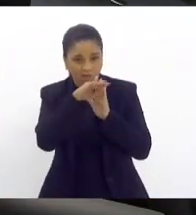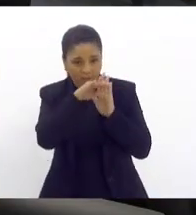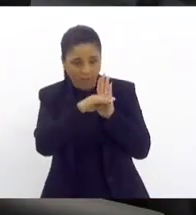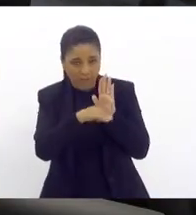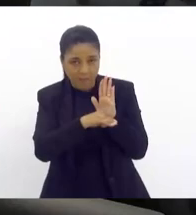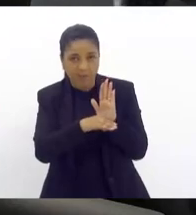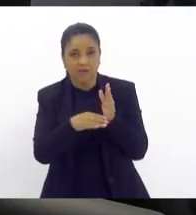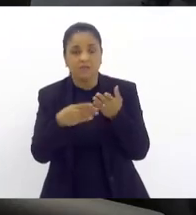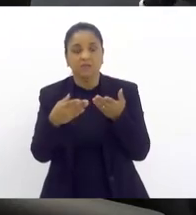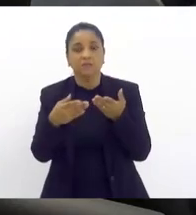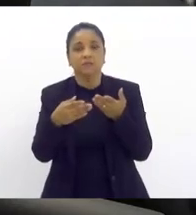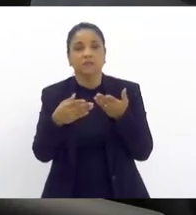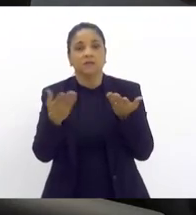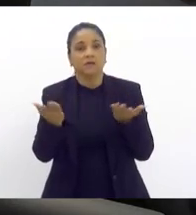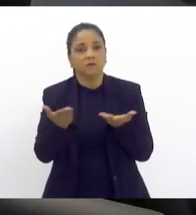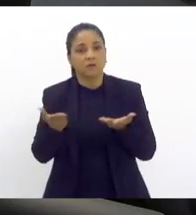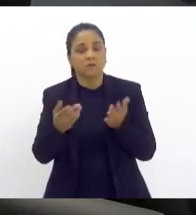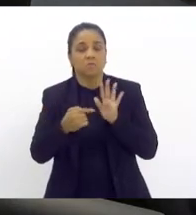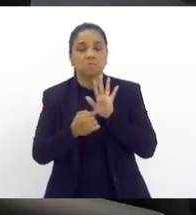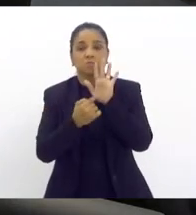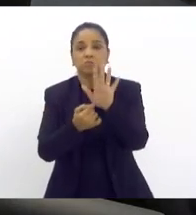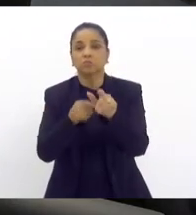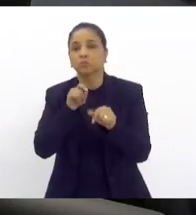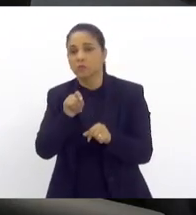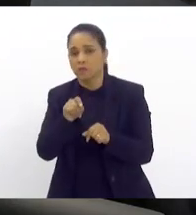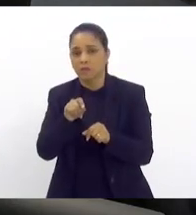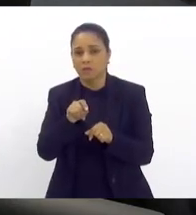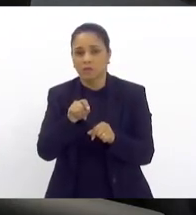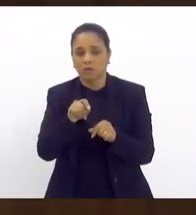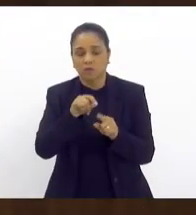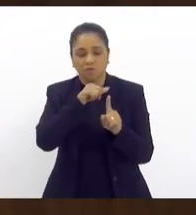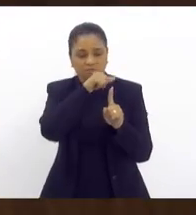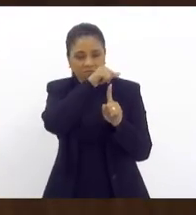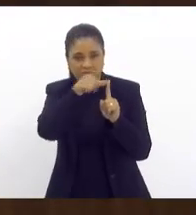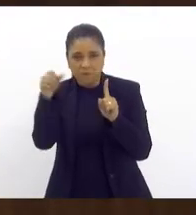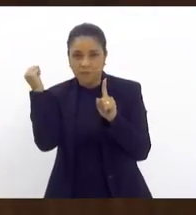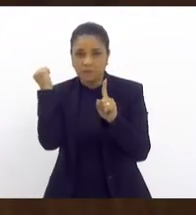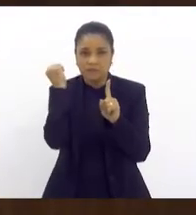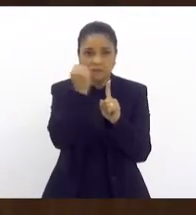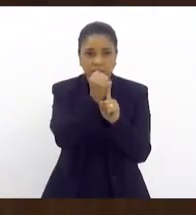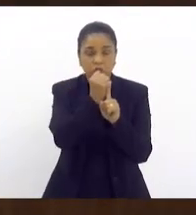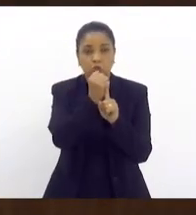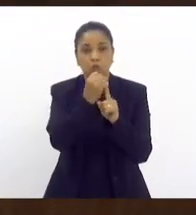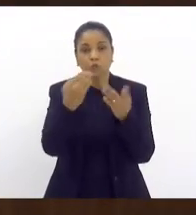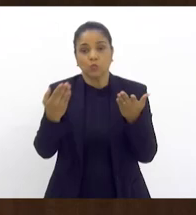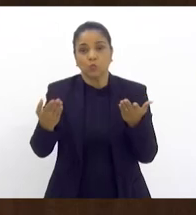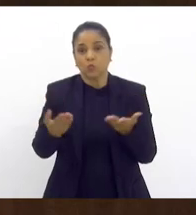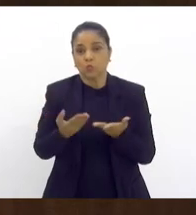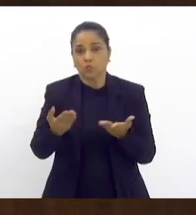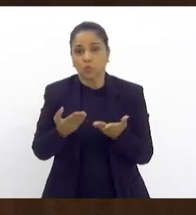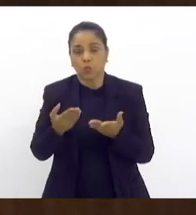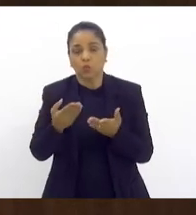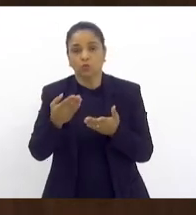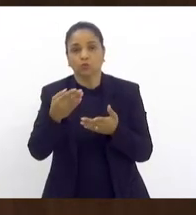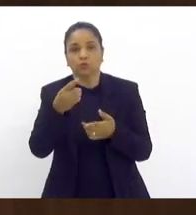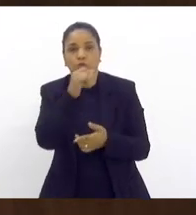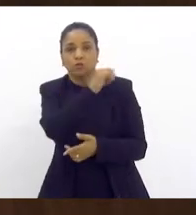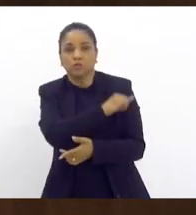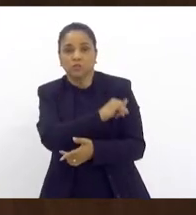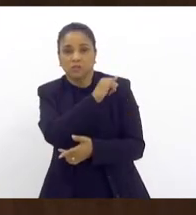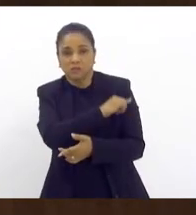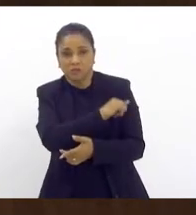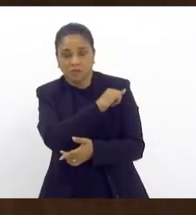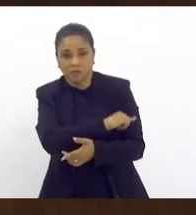trazer a notoriedade aqui de um mais um caso de feminicídio no Rio de Janeiro hoje na nossa querida zona oeste